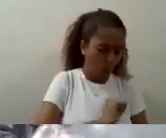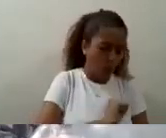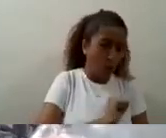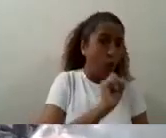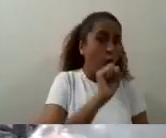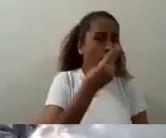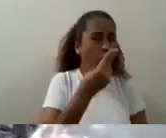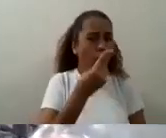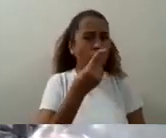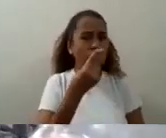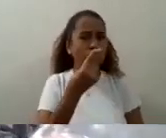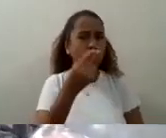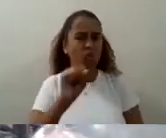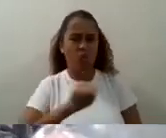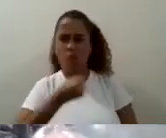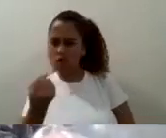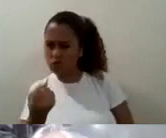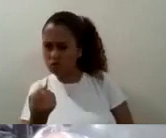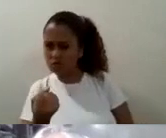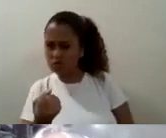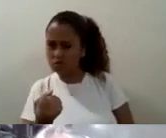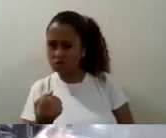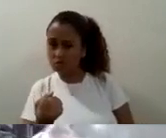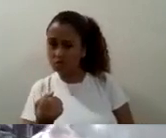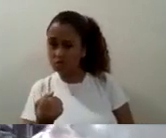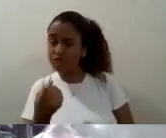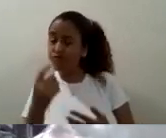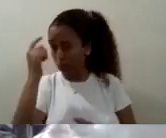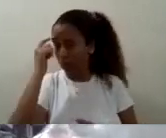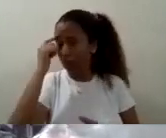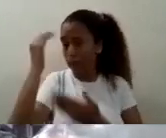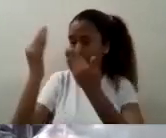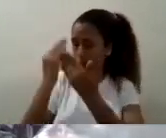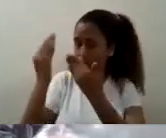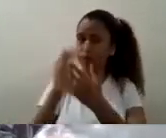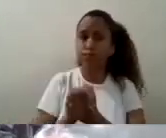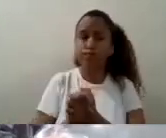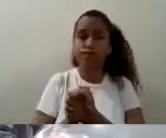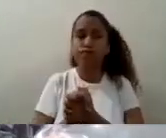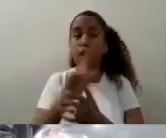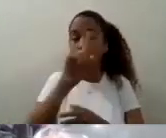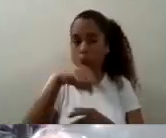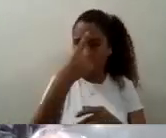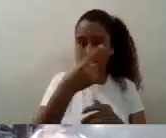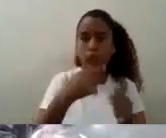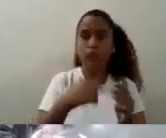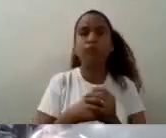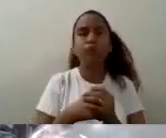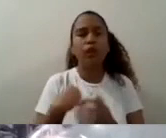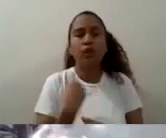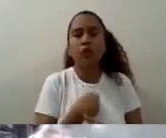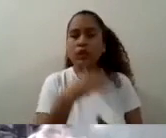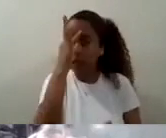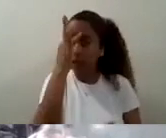Nossa fé em Jesus Cristo tem contribuído para posturas de acolhida e de compromisso com as pessoas vulneráveis